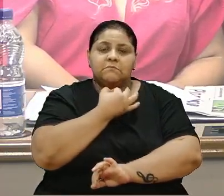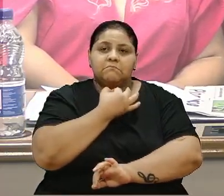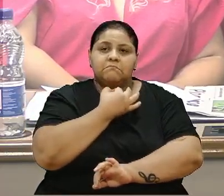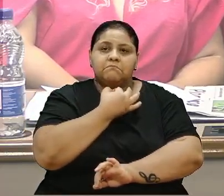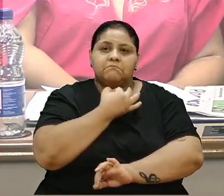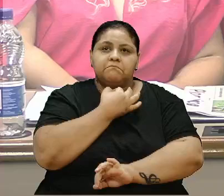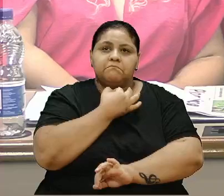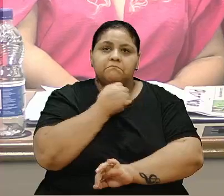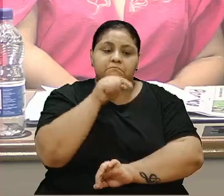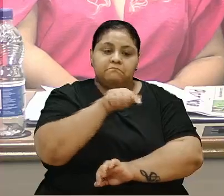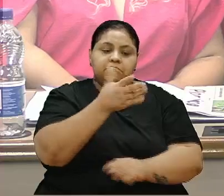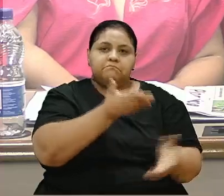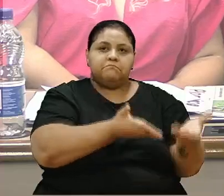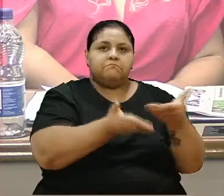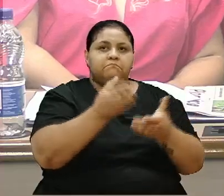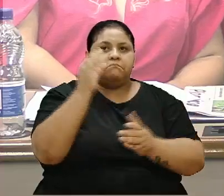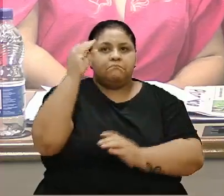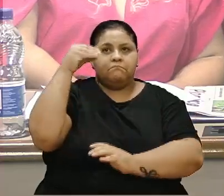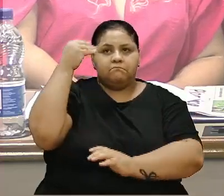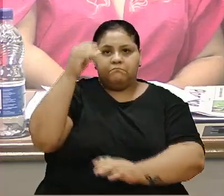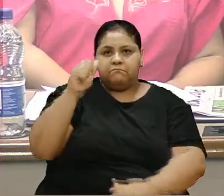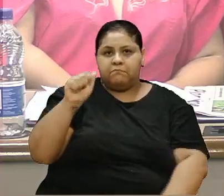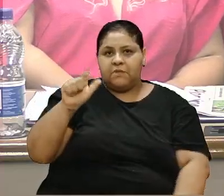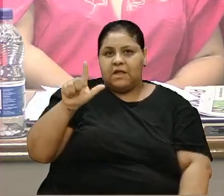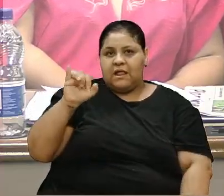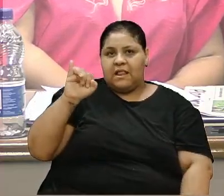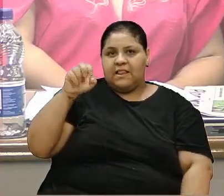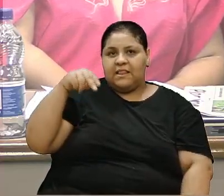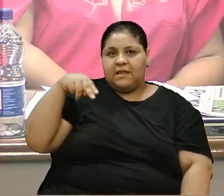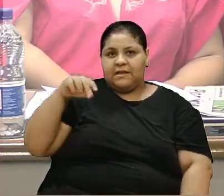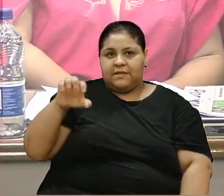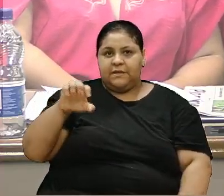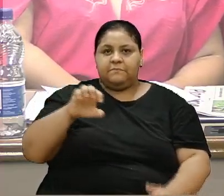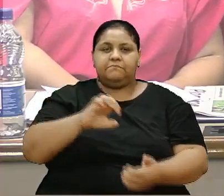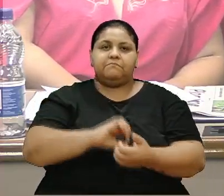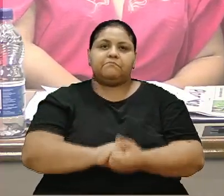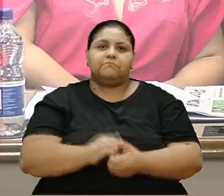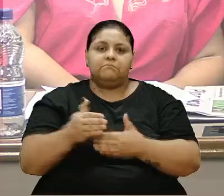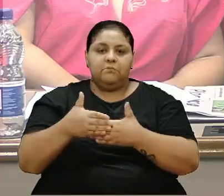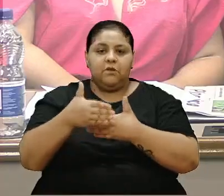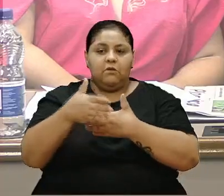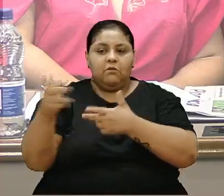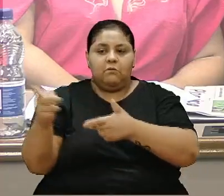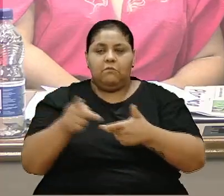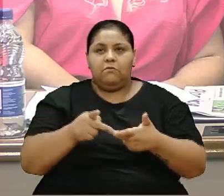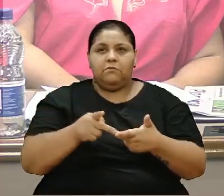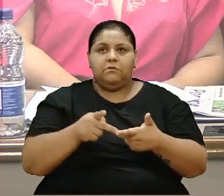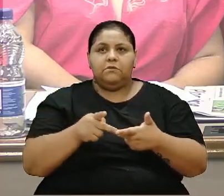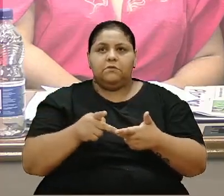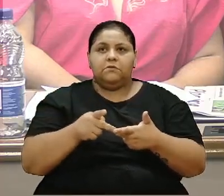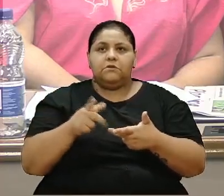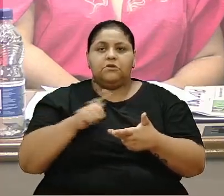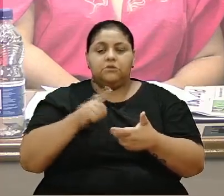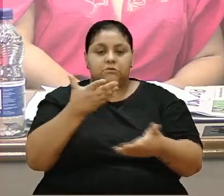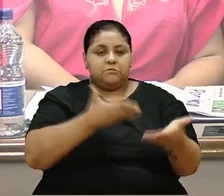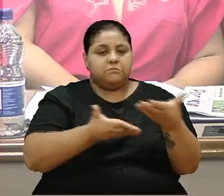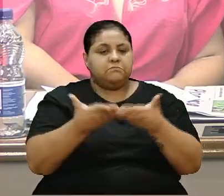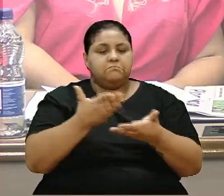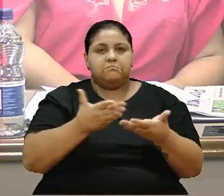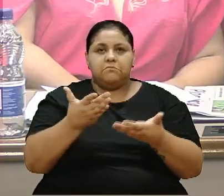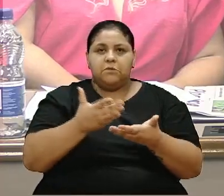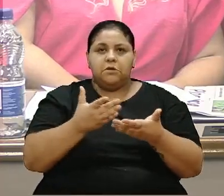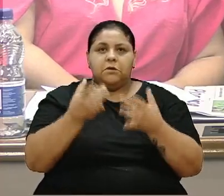onde fomos atendidos pela psicóloga Aline Salvador. Durante essa visita, então, nós recebemos um atendimento